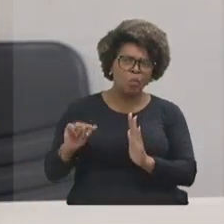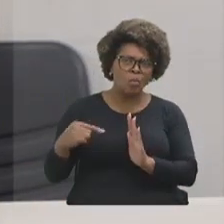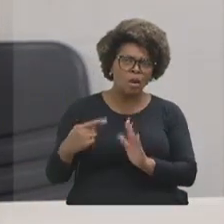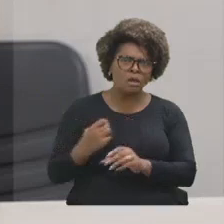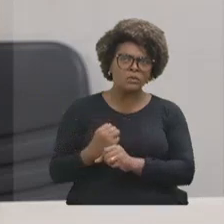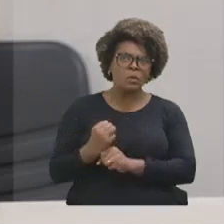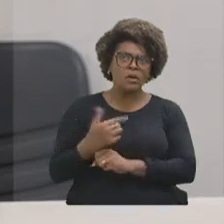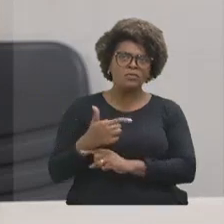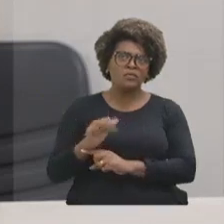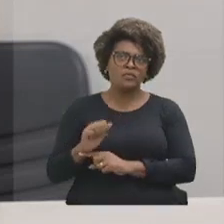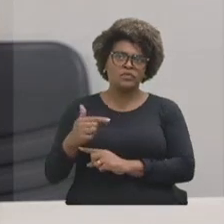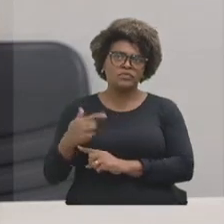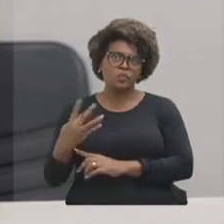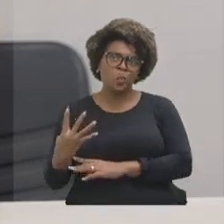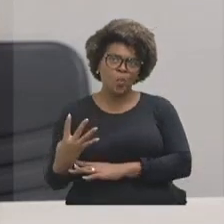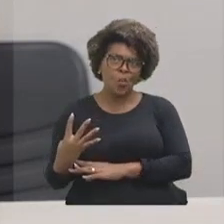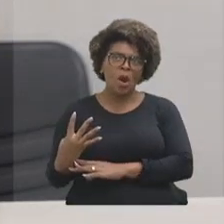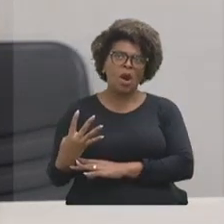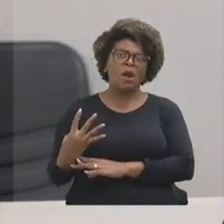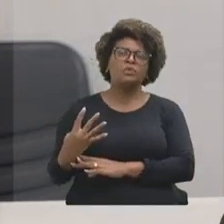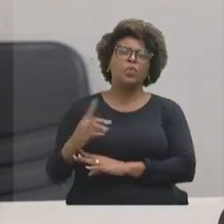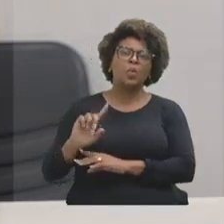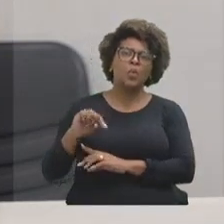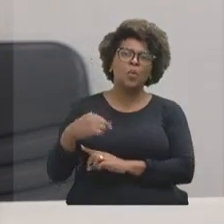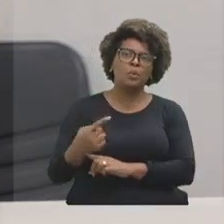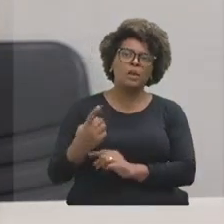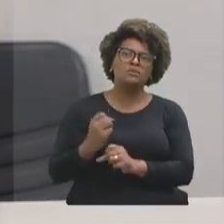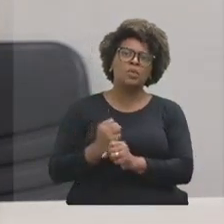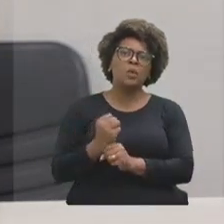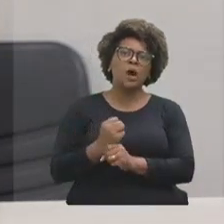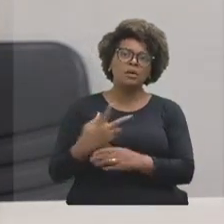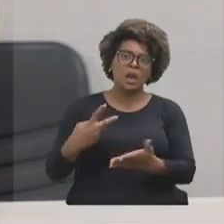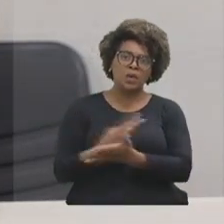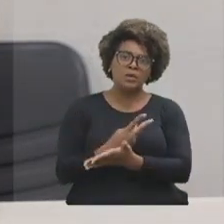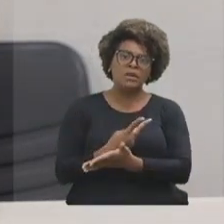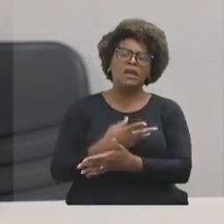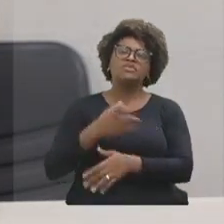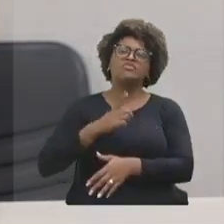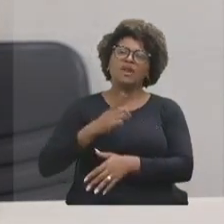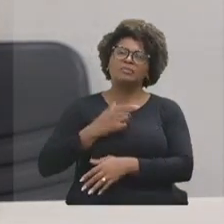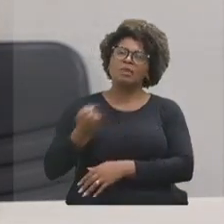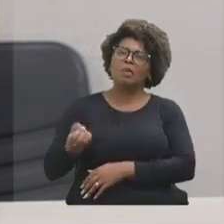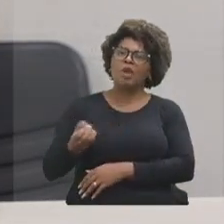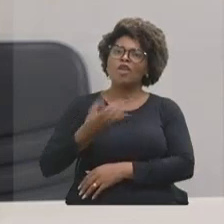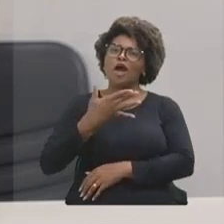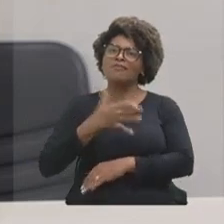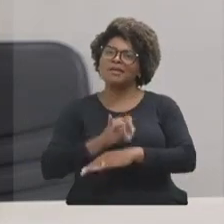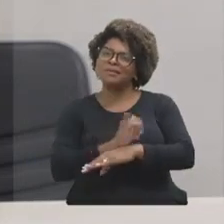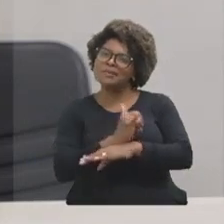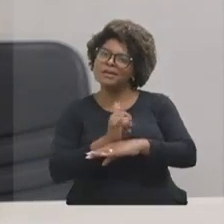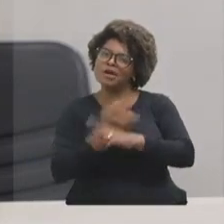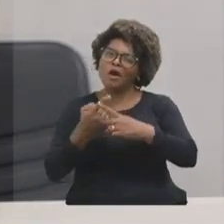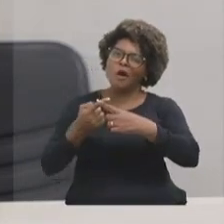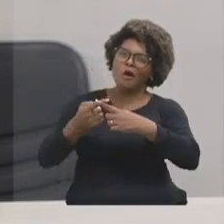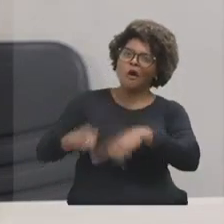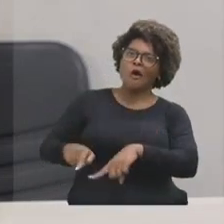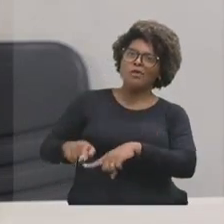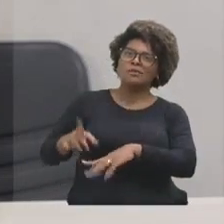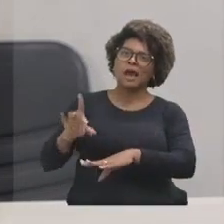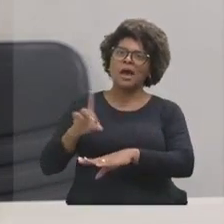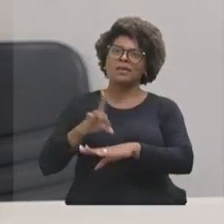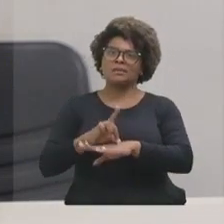no próximo ano epidêmico que acontece a cada três meses três anos teremos mais uma arma de combate à dengue Mas além disso